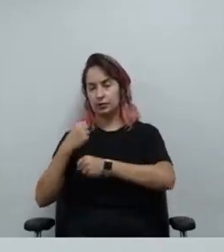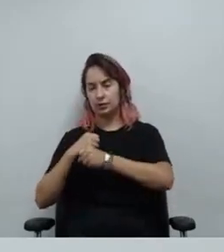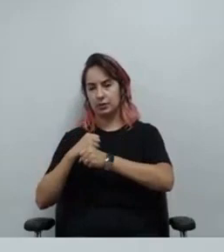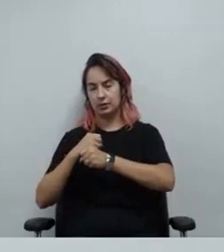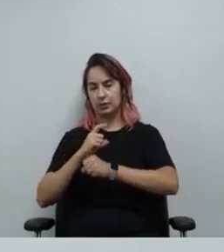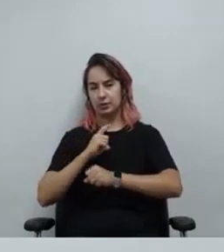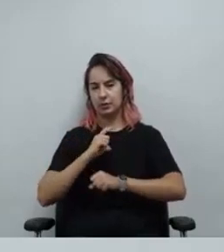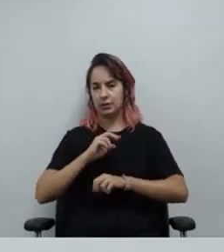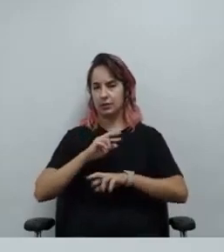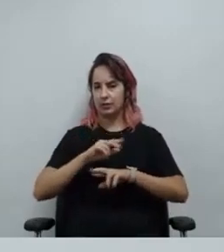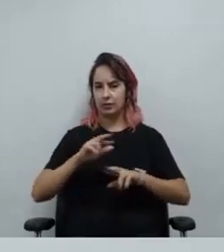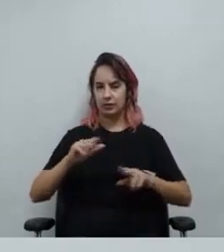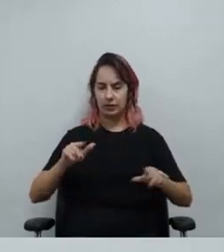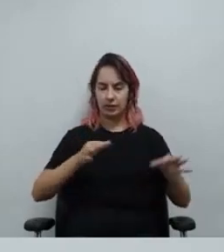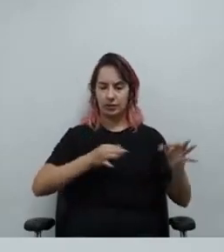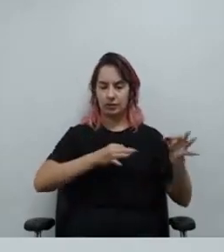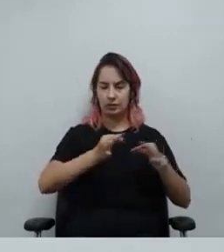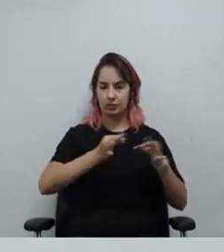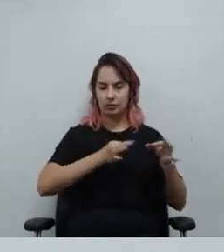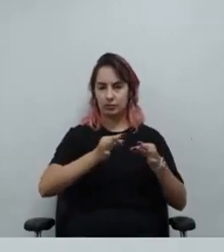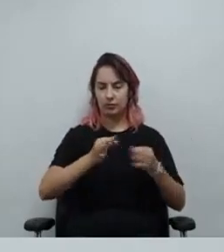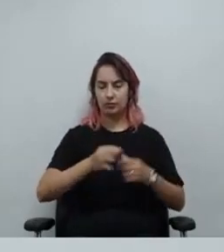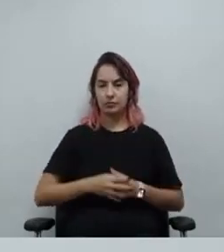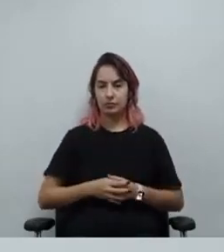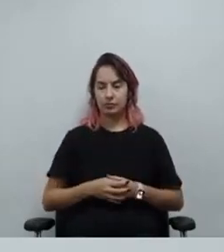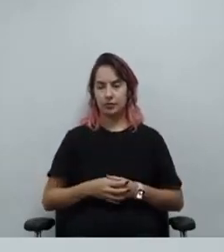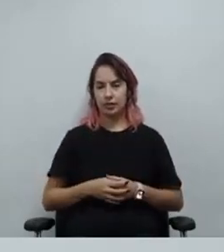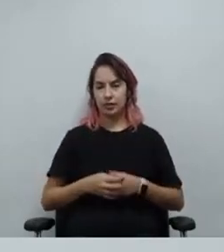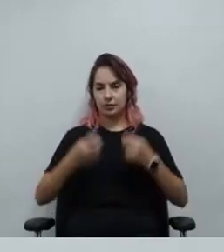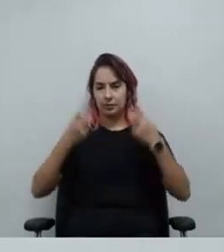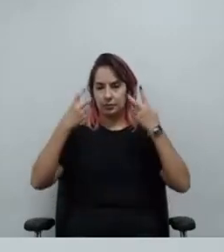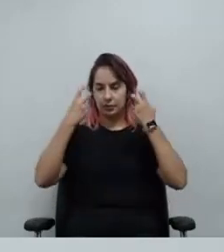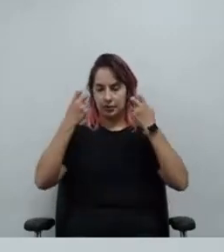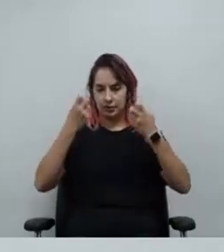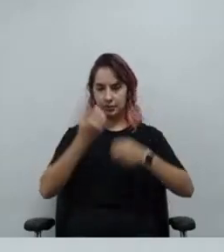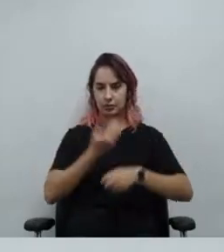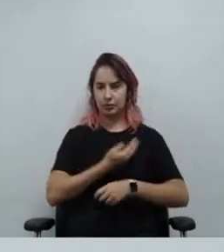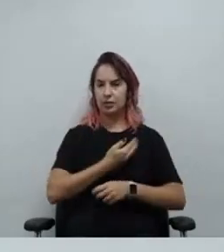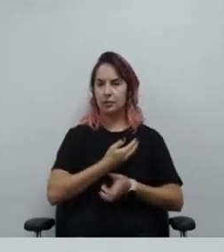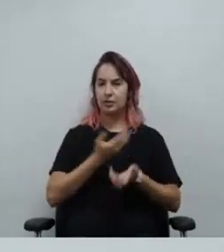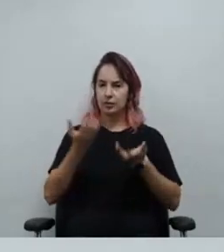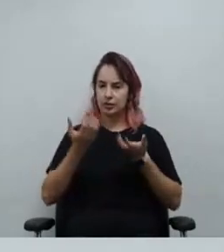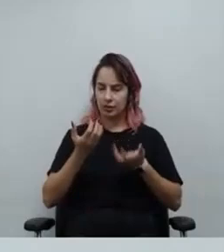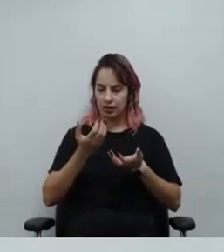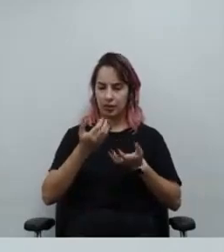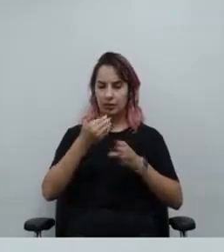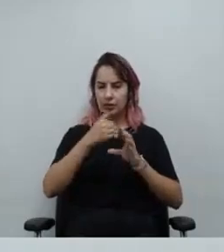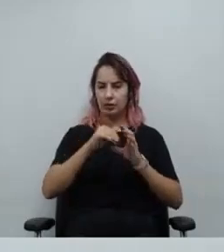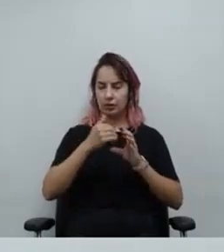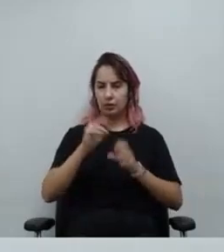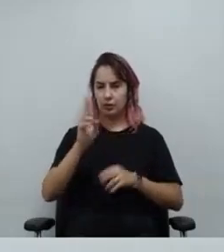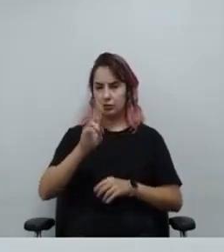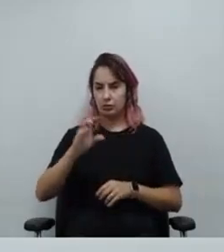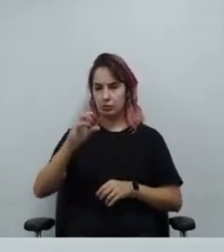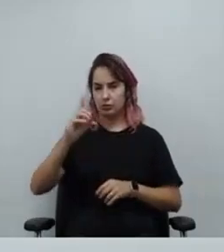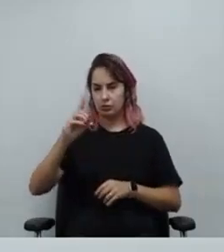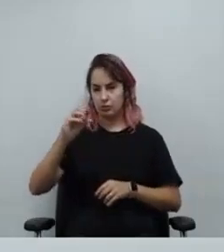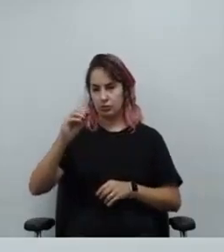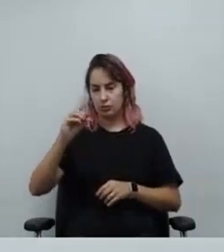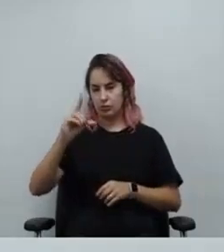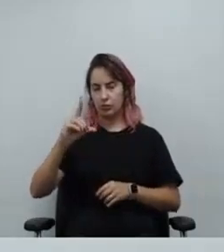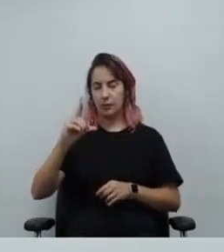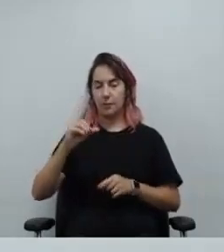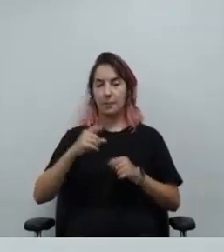vários aprimoramentos, né, e percebe-se que os colegas se engajaram mais na utilização do DOL, mas há